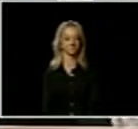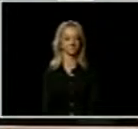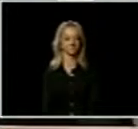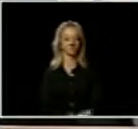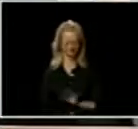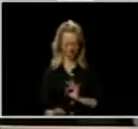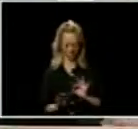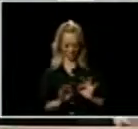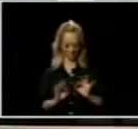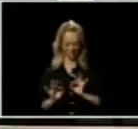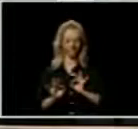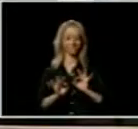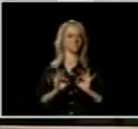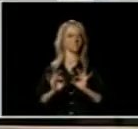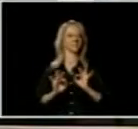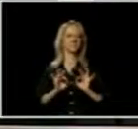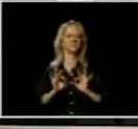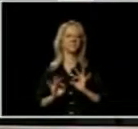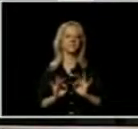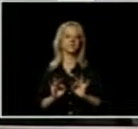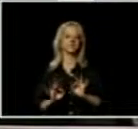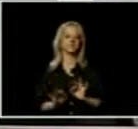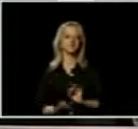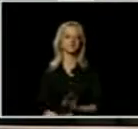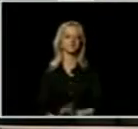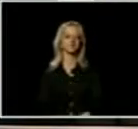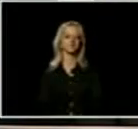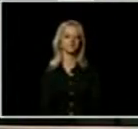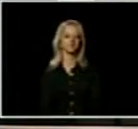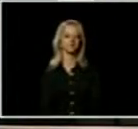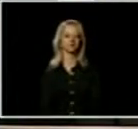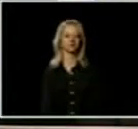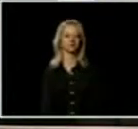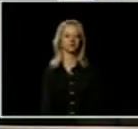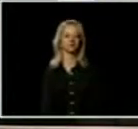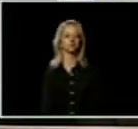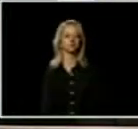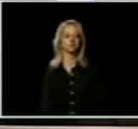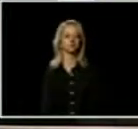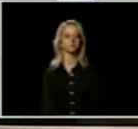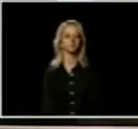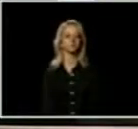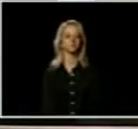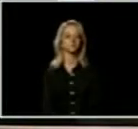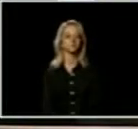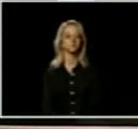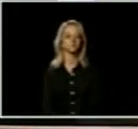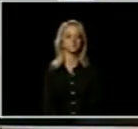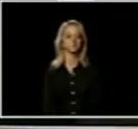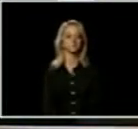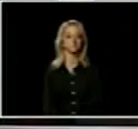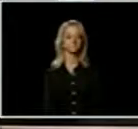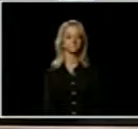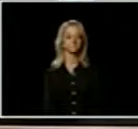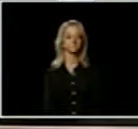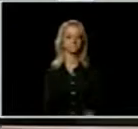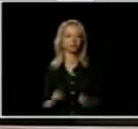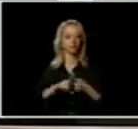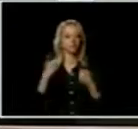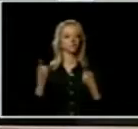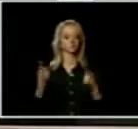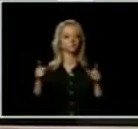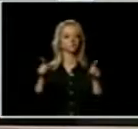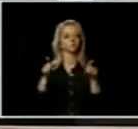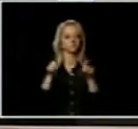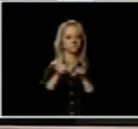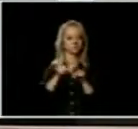representa um passo que o executivo está dando no município, mas ainda que não é suficiente